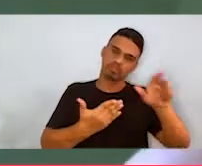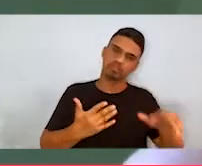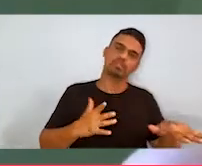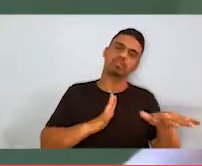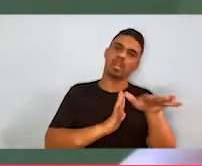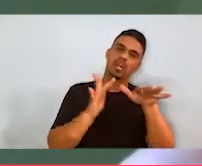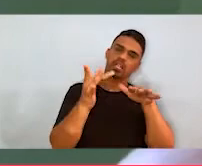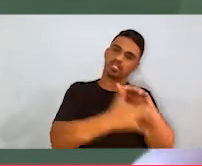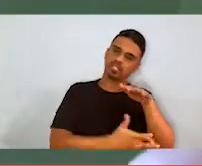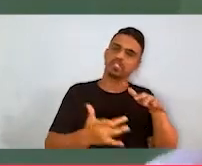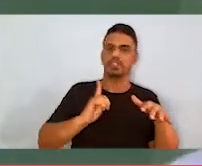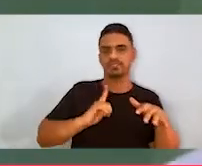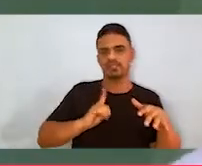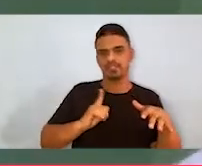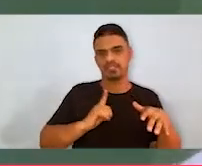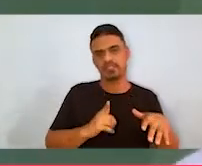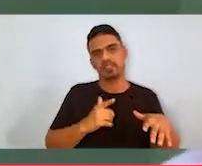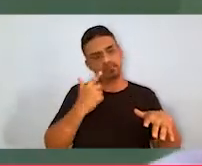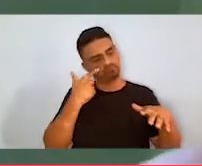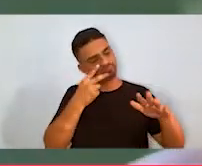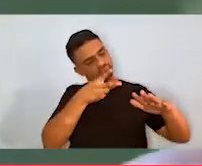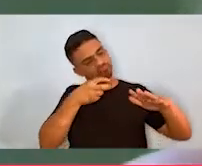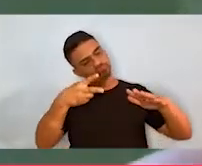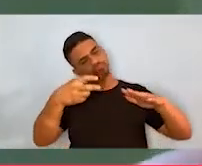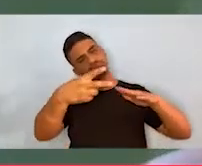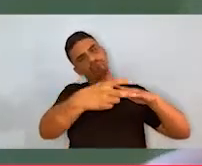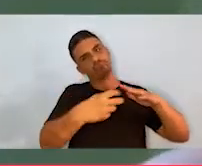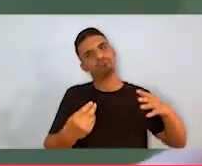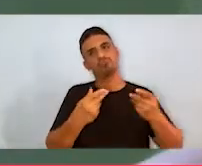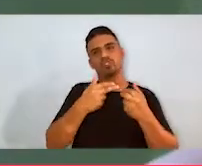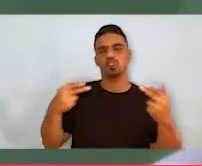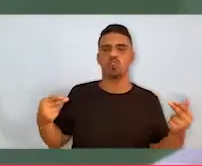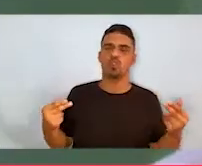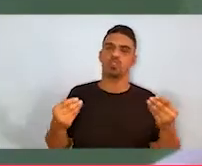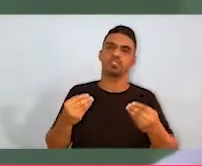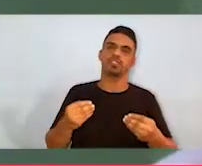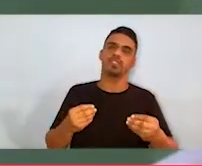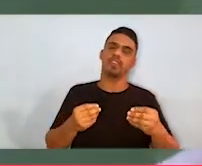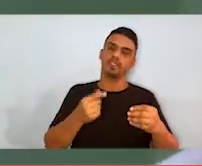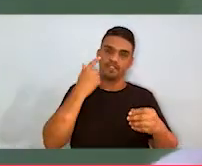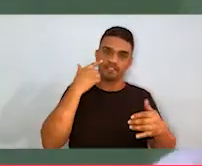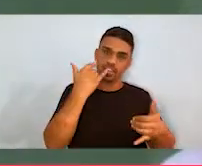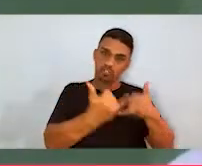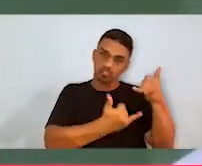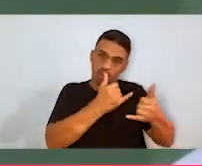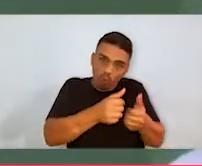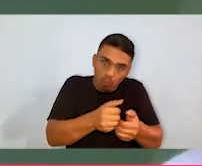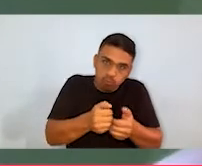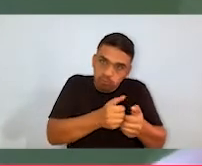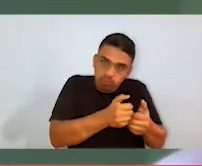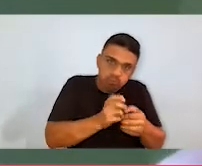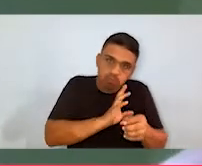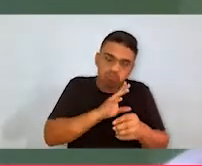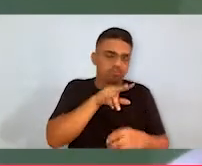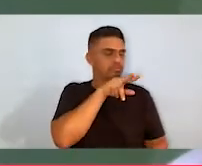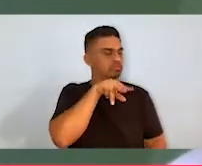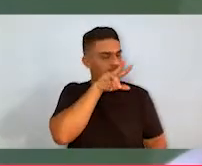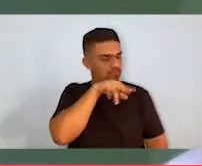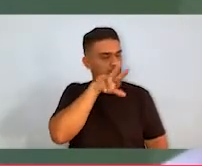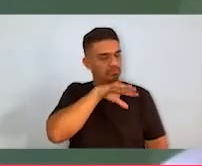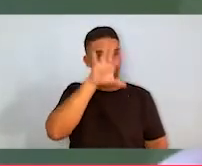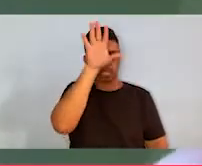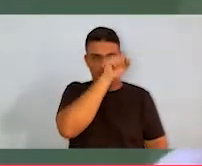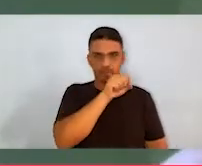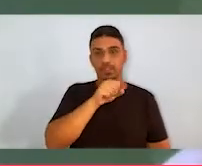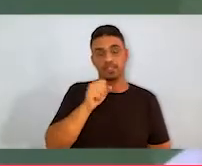referência ao natural, ao cru. Tá, você tá lá, você vai pegar screenshot do jogo, você vai pegar o vídeo do jogo, você vai estudar animação, vai estudar as coisas baseadas